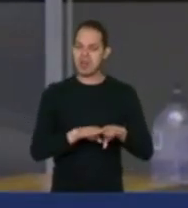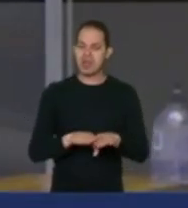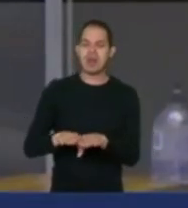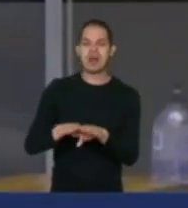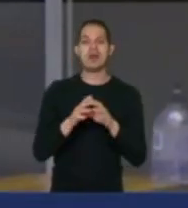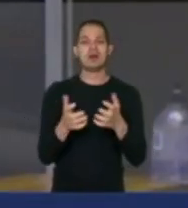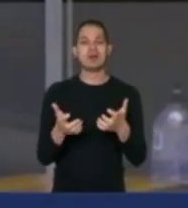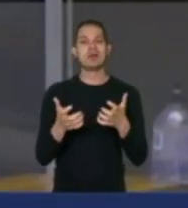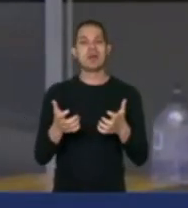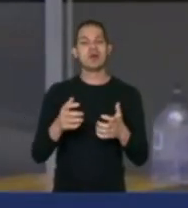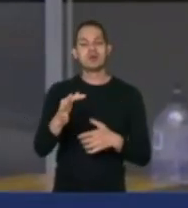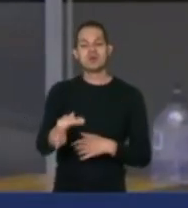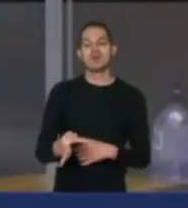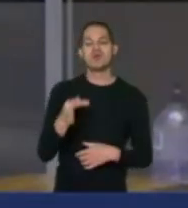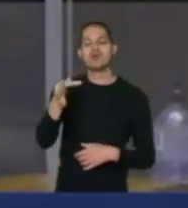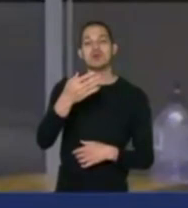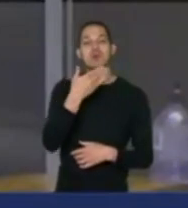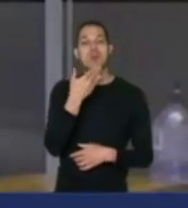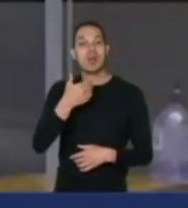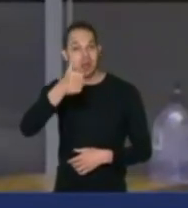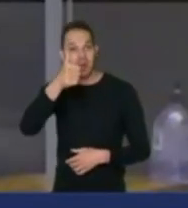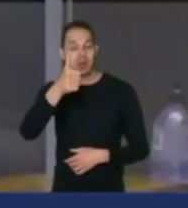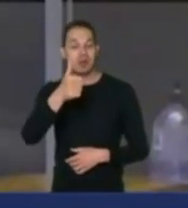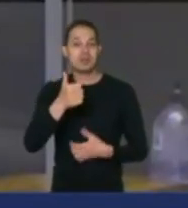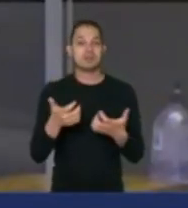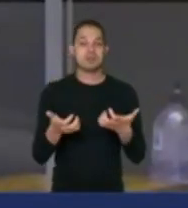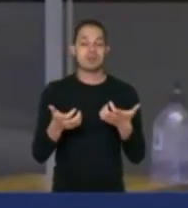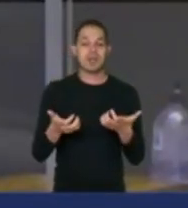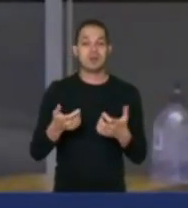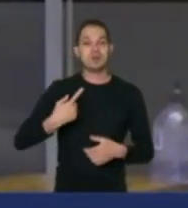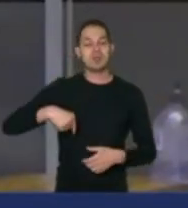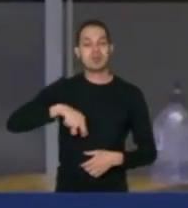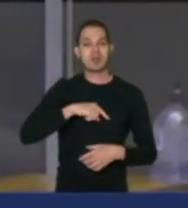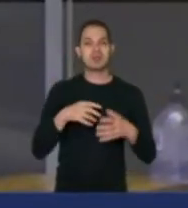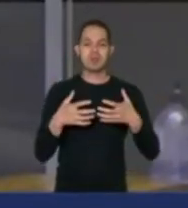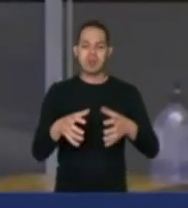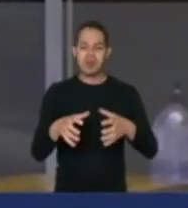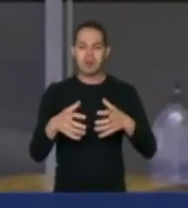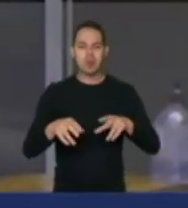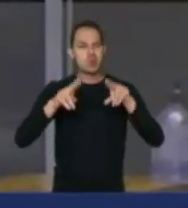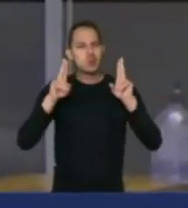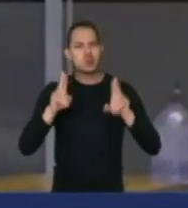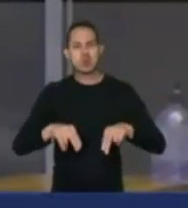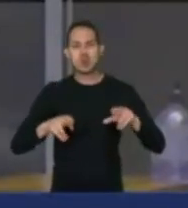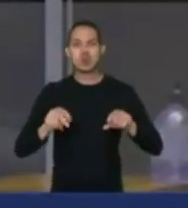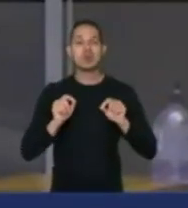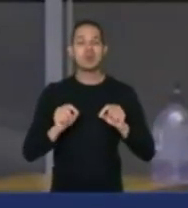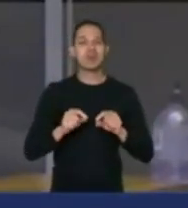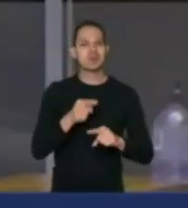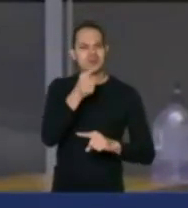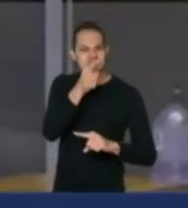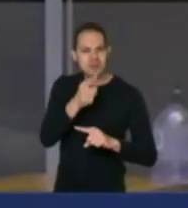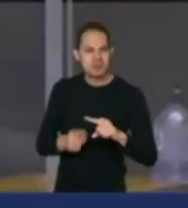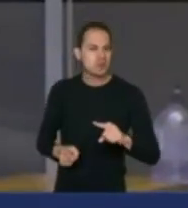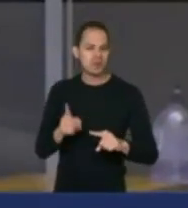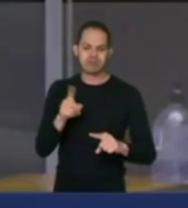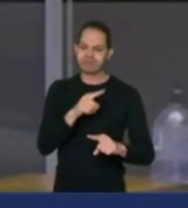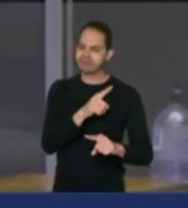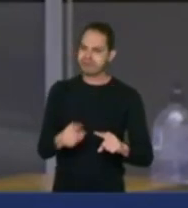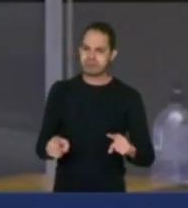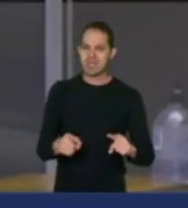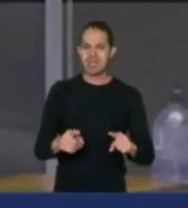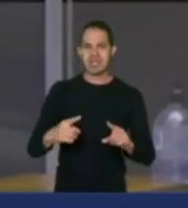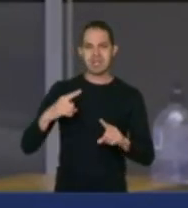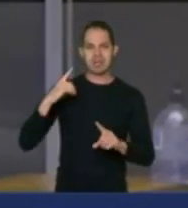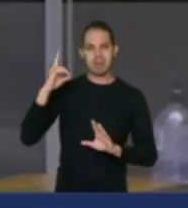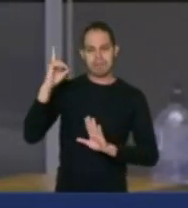que nós possamos viver dias melhores e que nós não convivamos nunca mais no Brasil com censura e agressão a direitos.